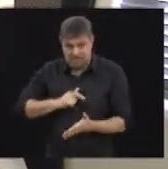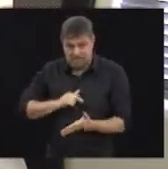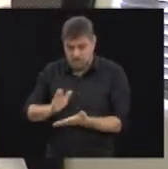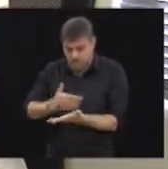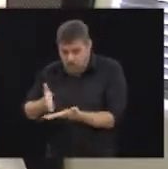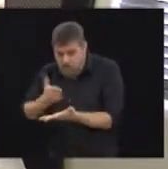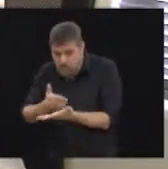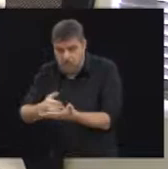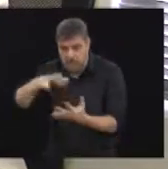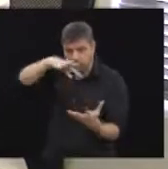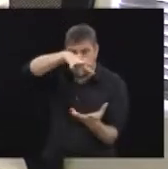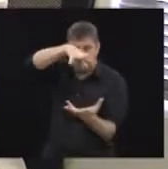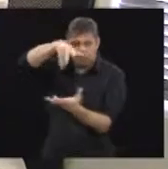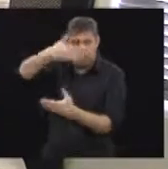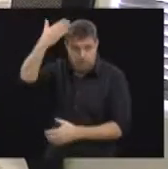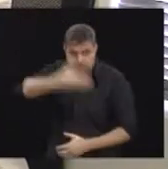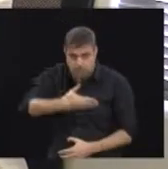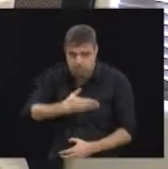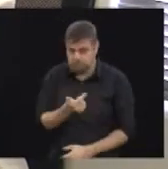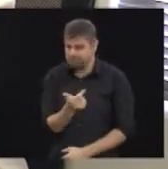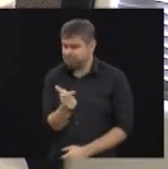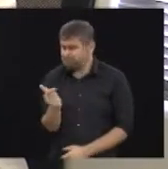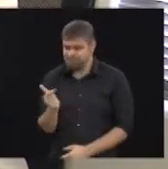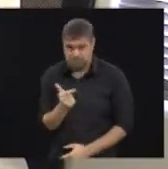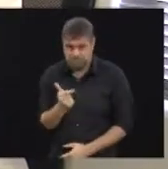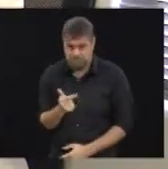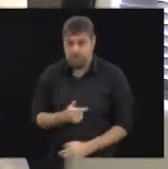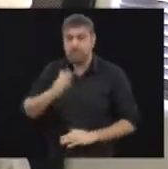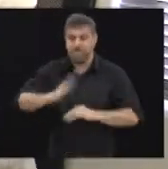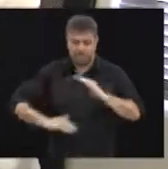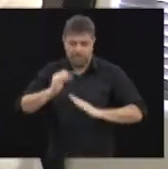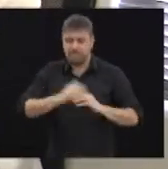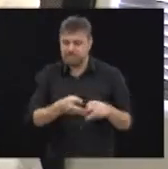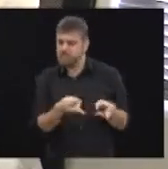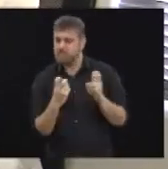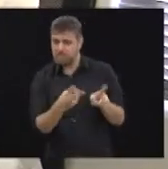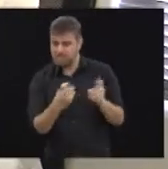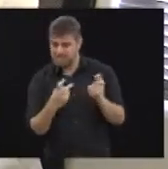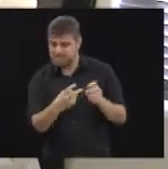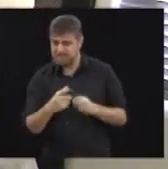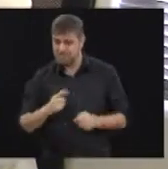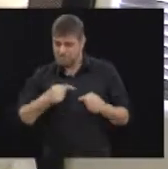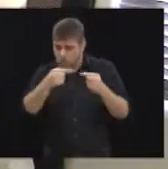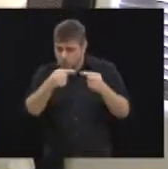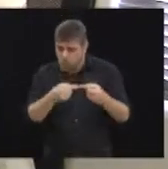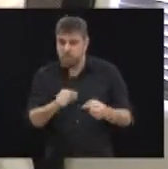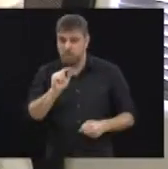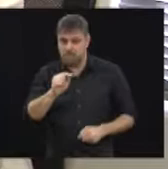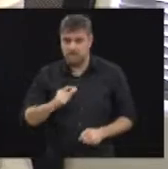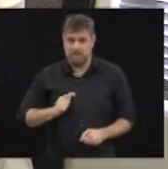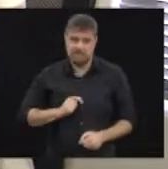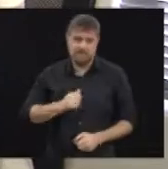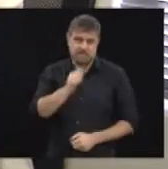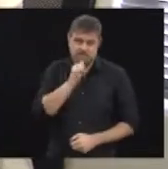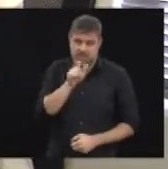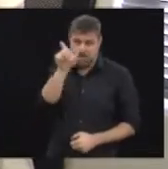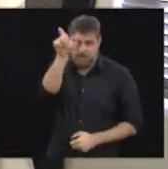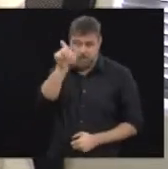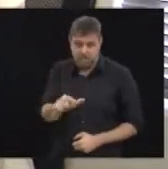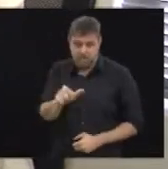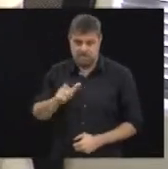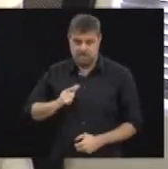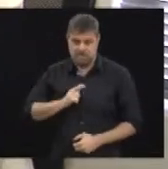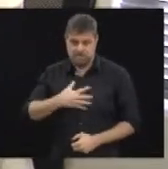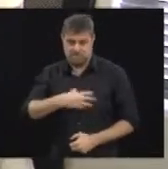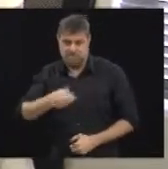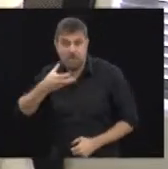que publicado mundialmente que comprovou isso? A gente vê na prática, que tem muito a ver. Eu tenho muitos pacientes